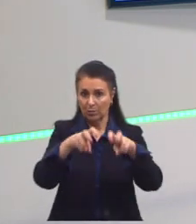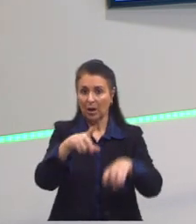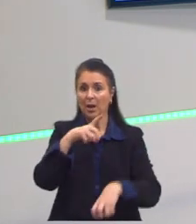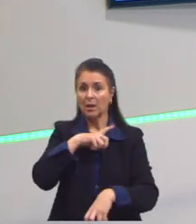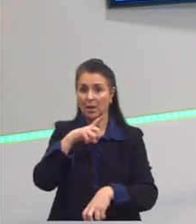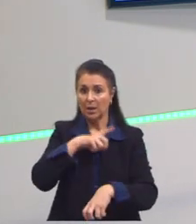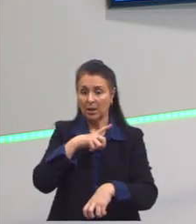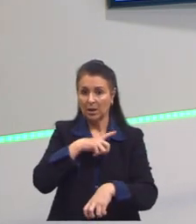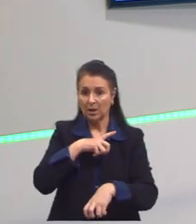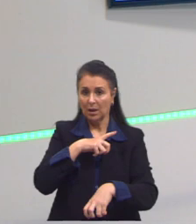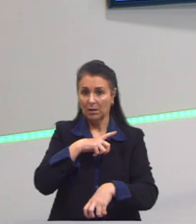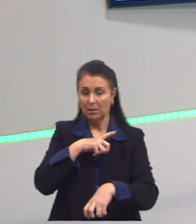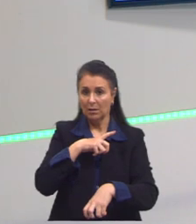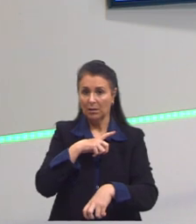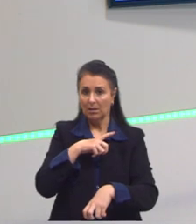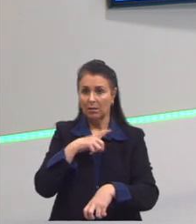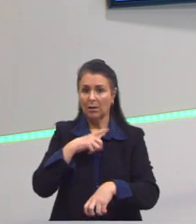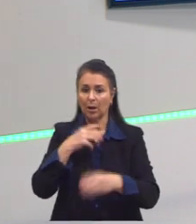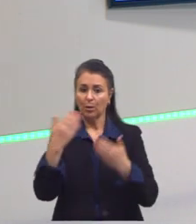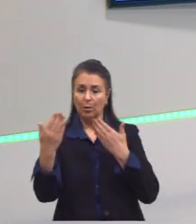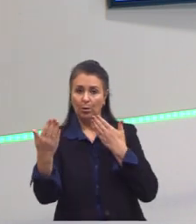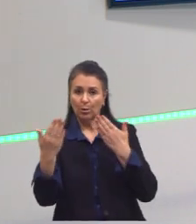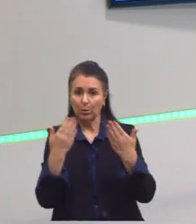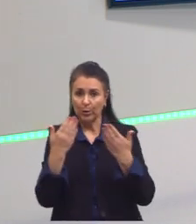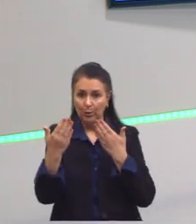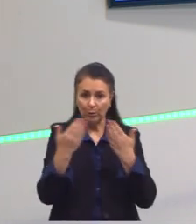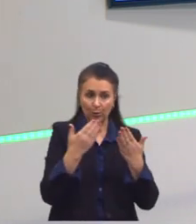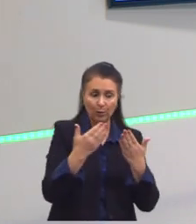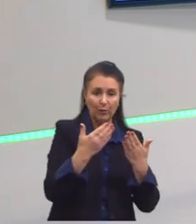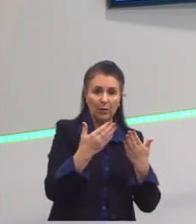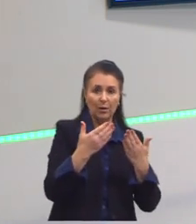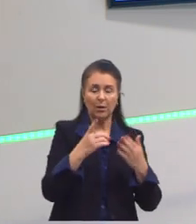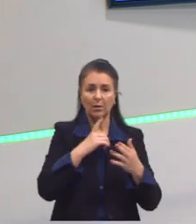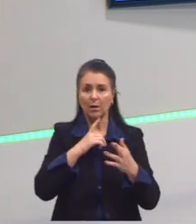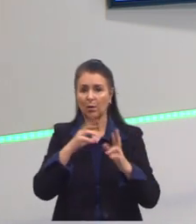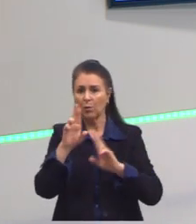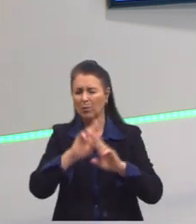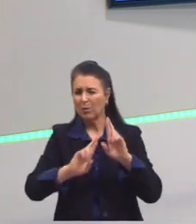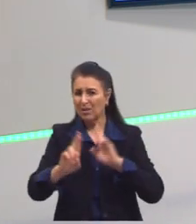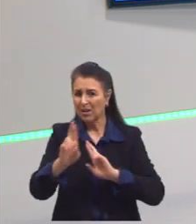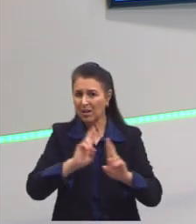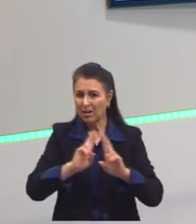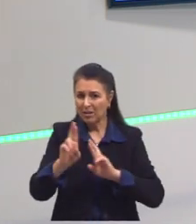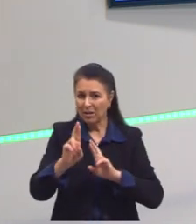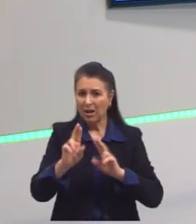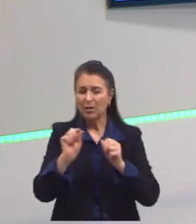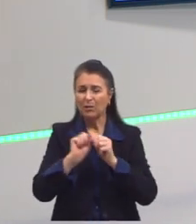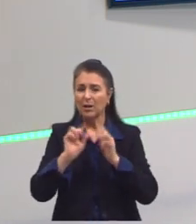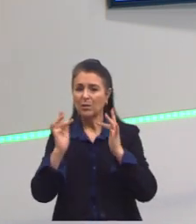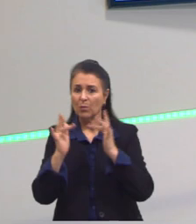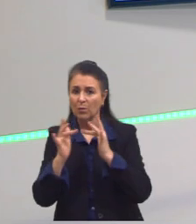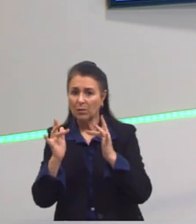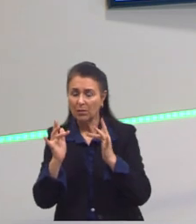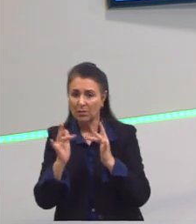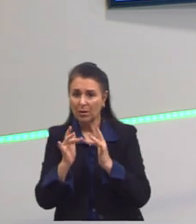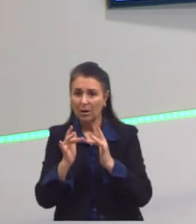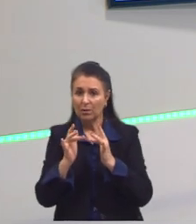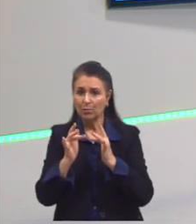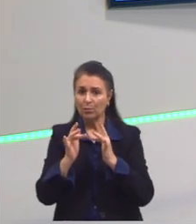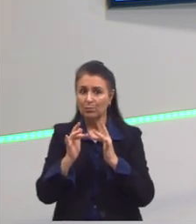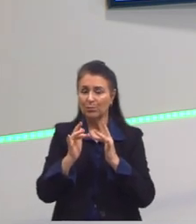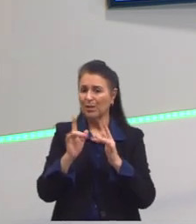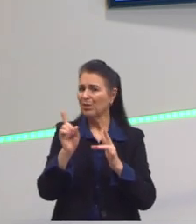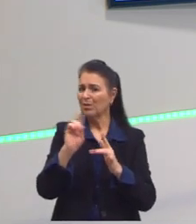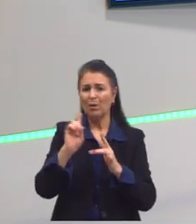tu tem dúvida se tu tem alguma coisa relacionada a isso entre em contato esclarece essa tua dúvida tá